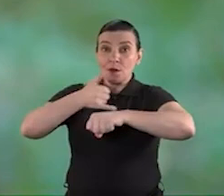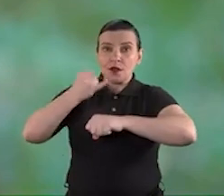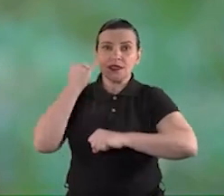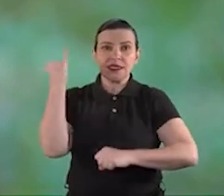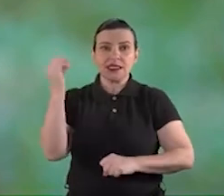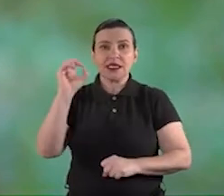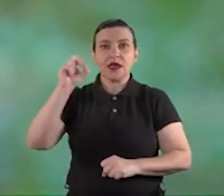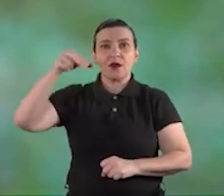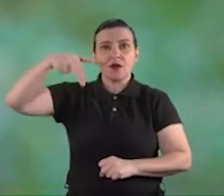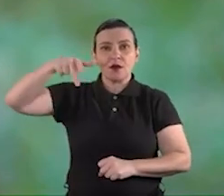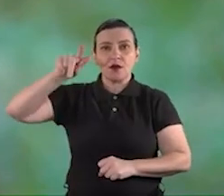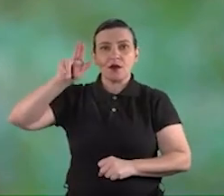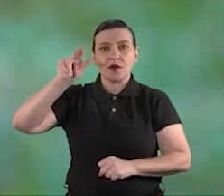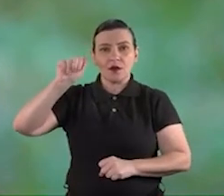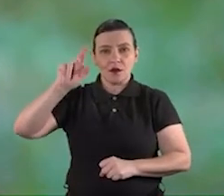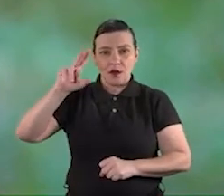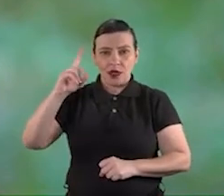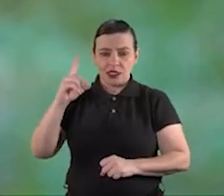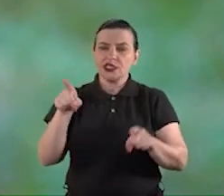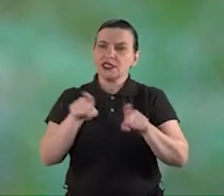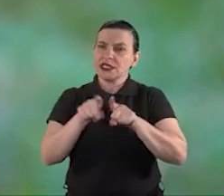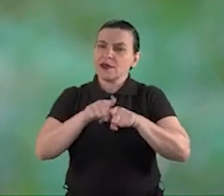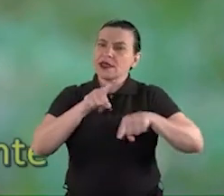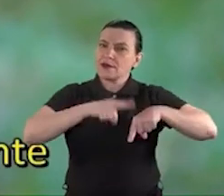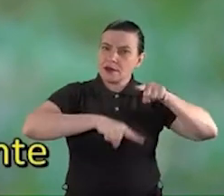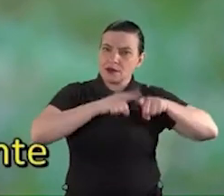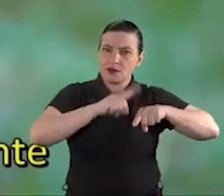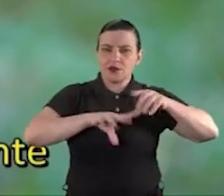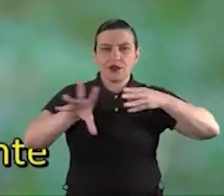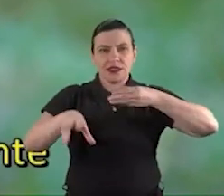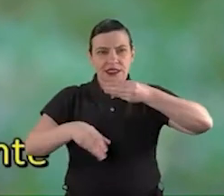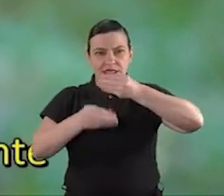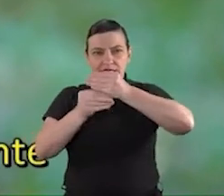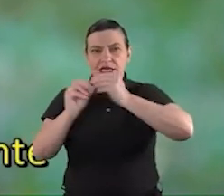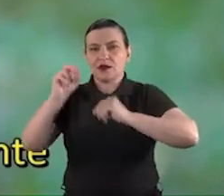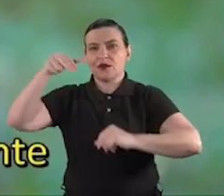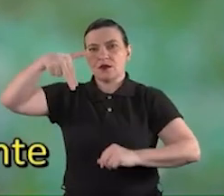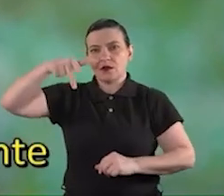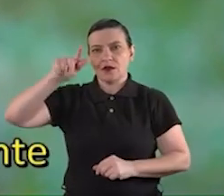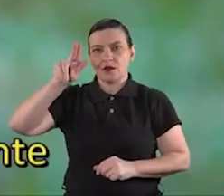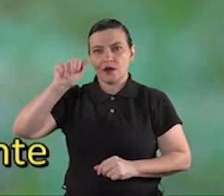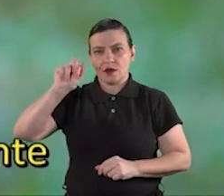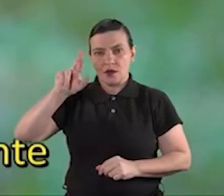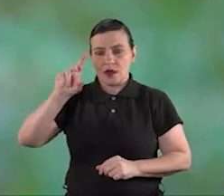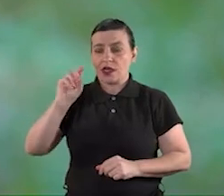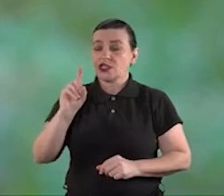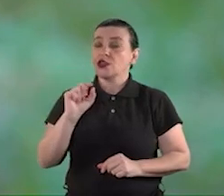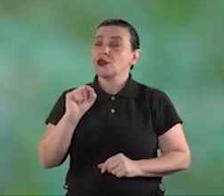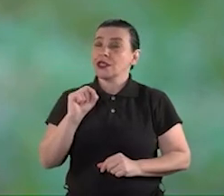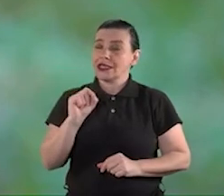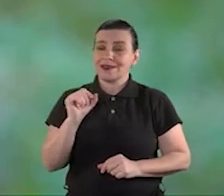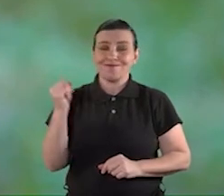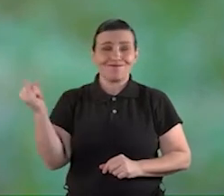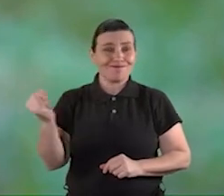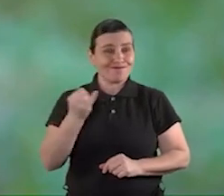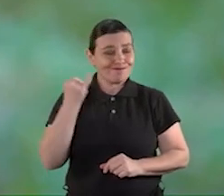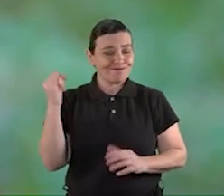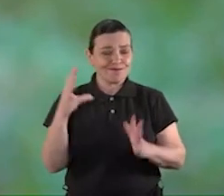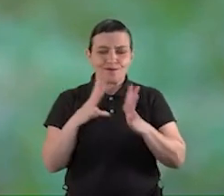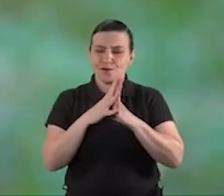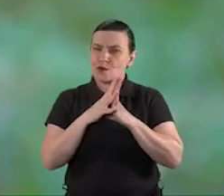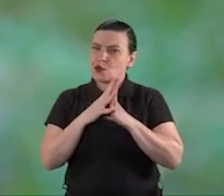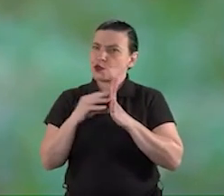Algarve o mix e os produtos adicionais a bondade são essenciais para um modelo